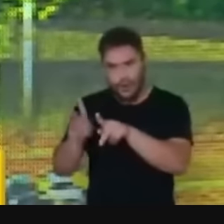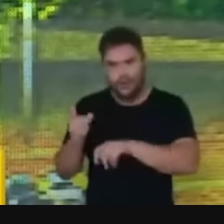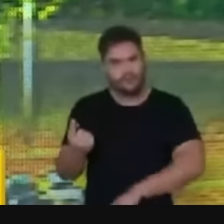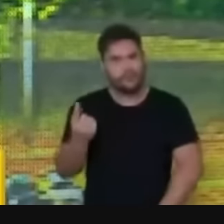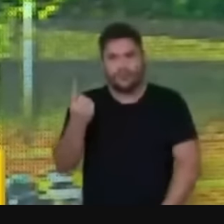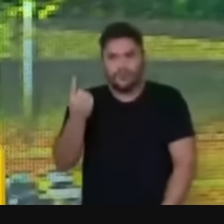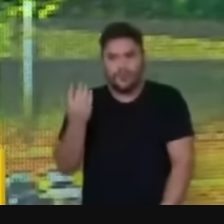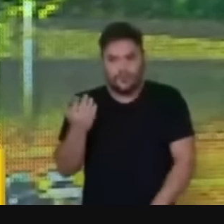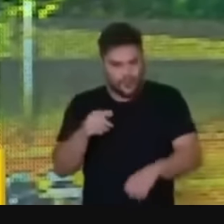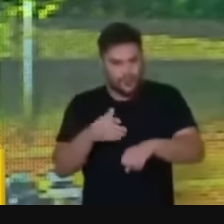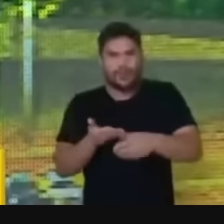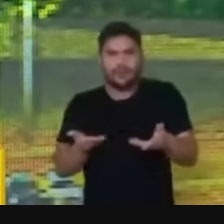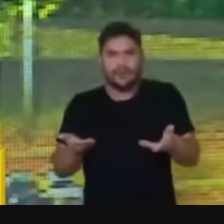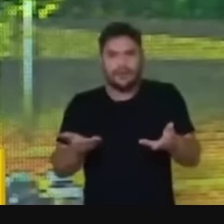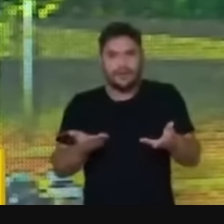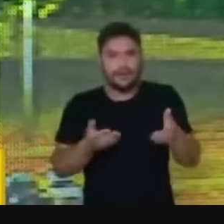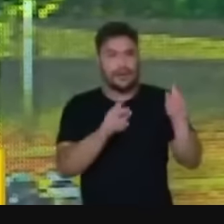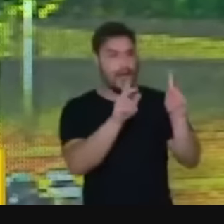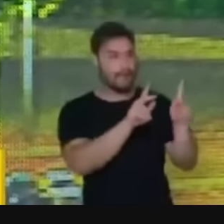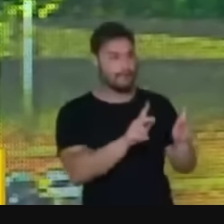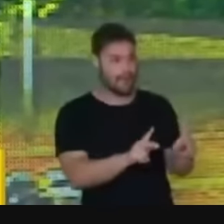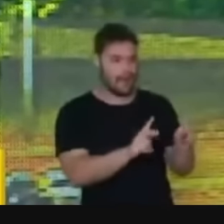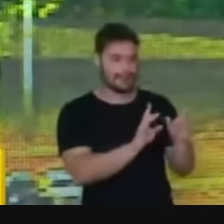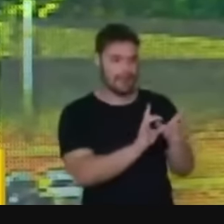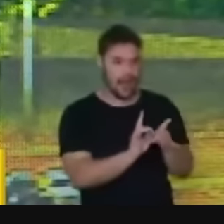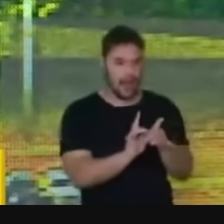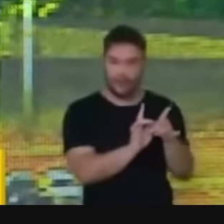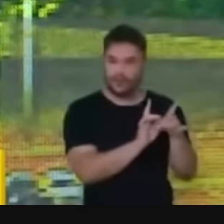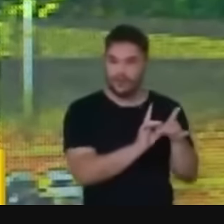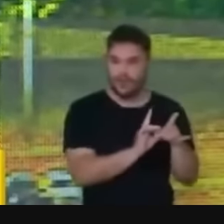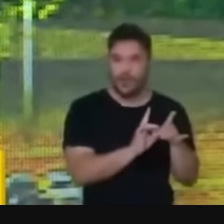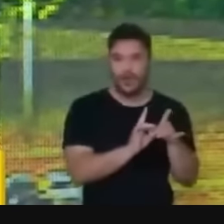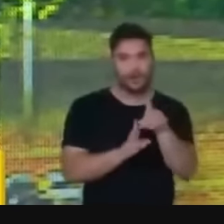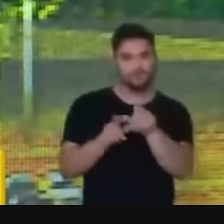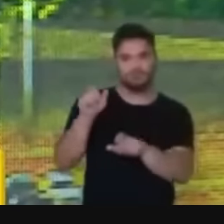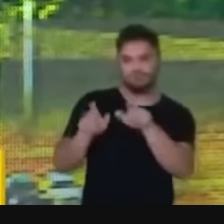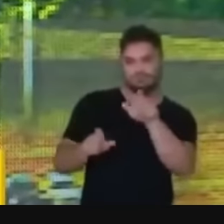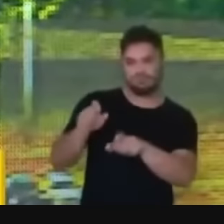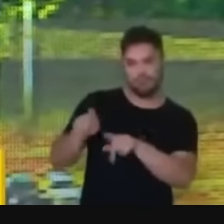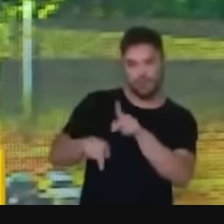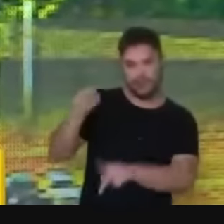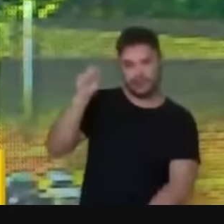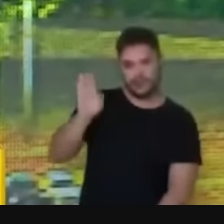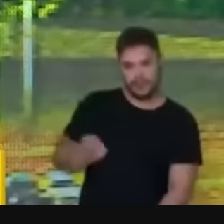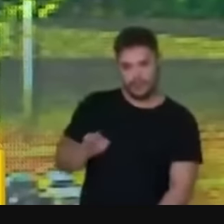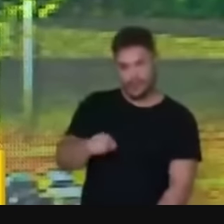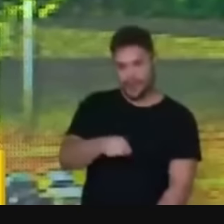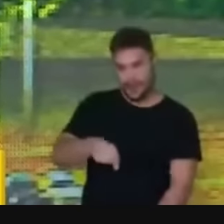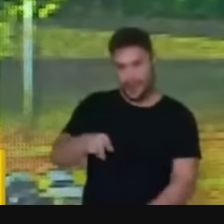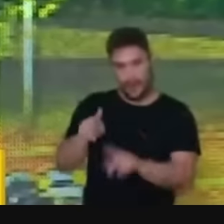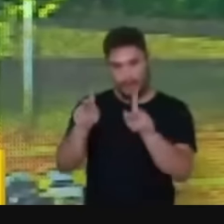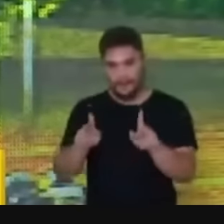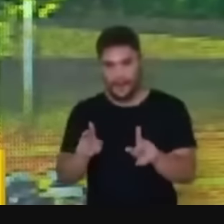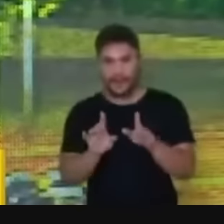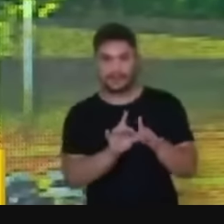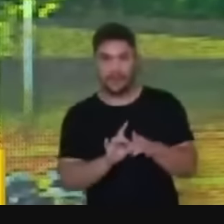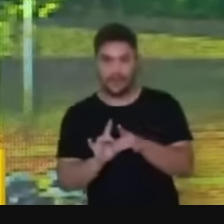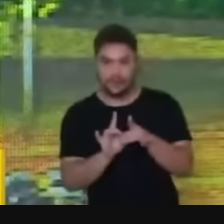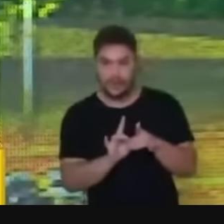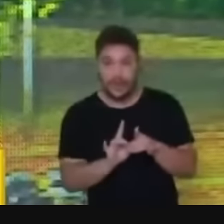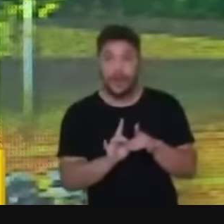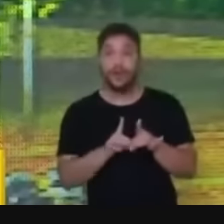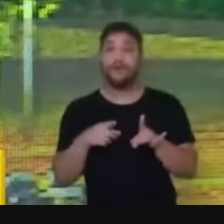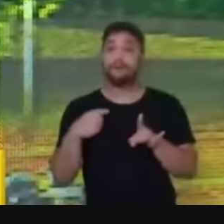que a paz e a união de todos os brasileiros e brasileiras devem estar